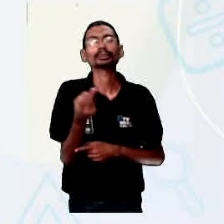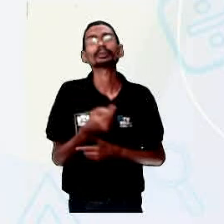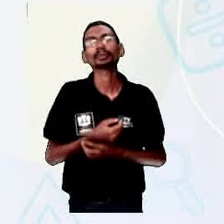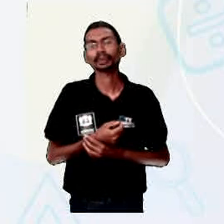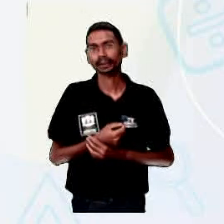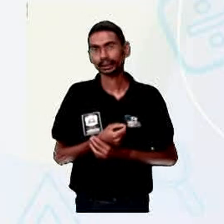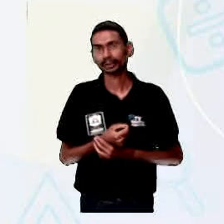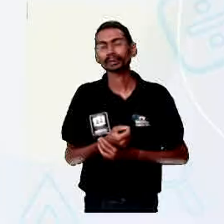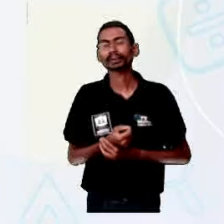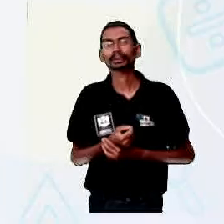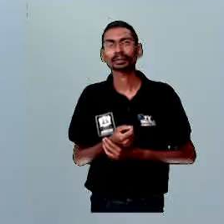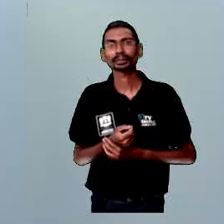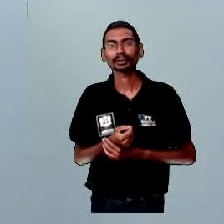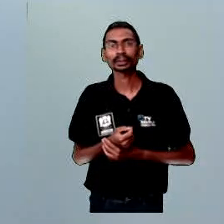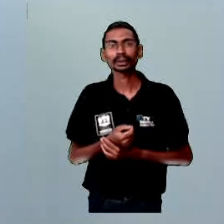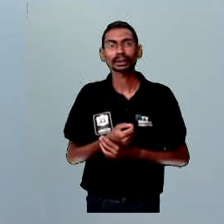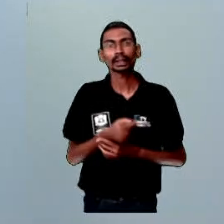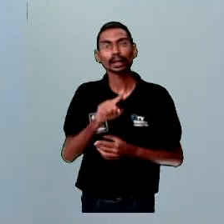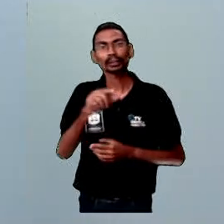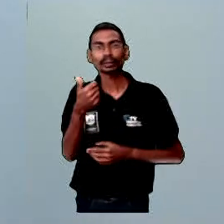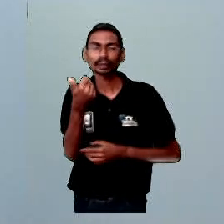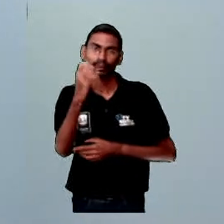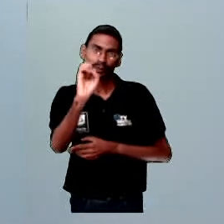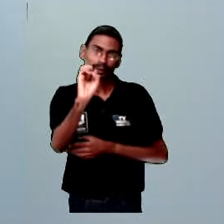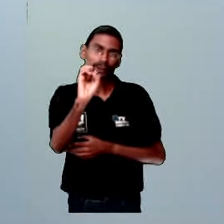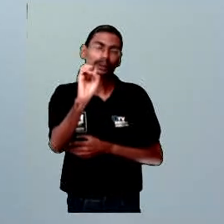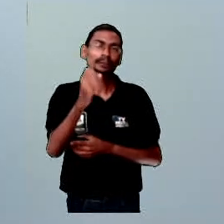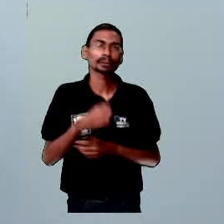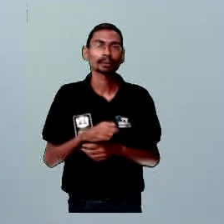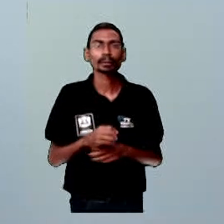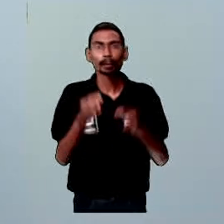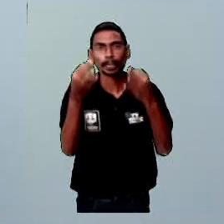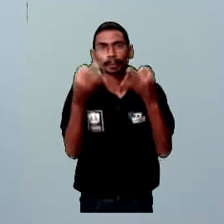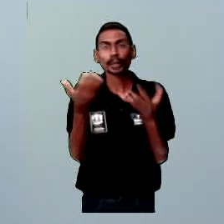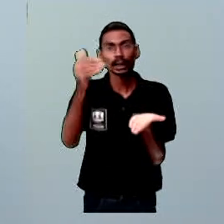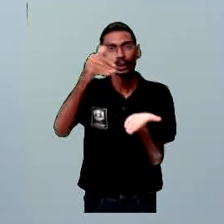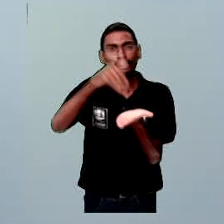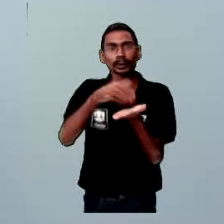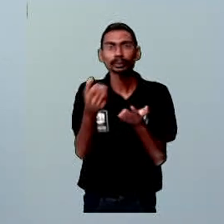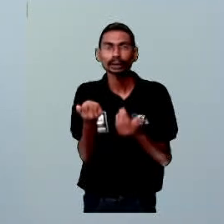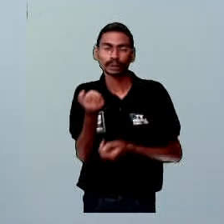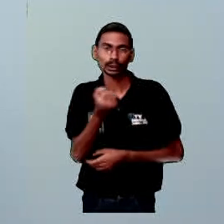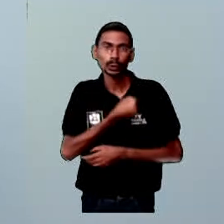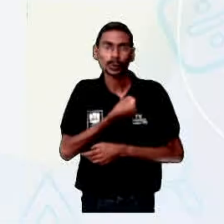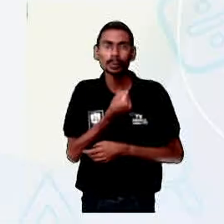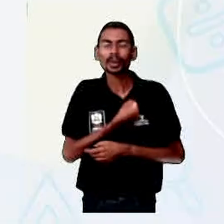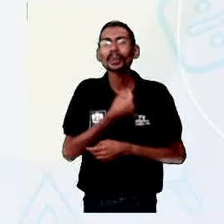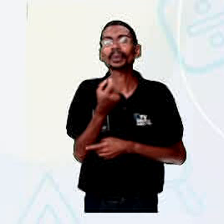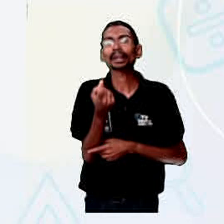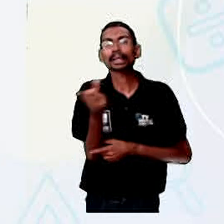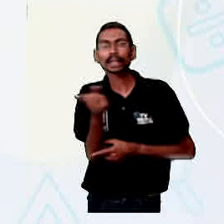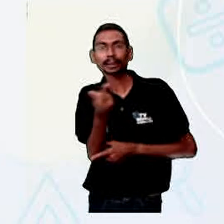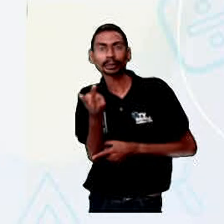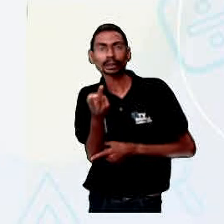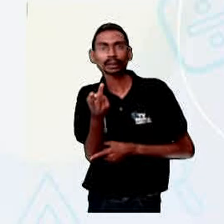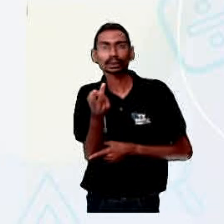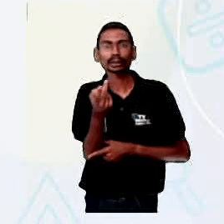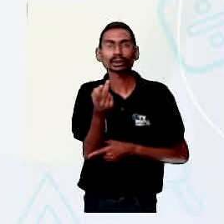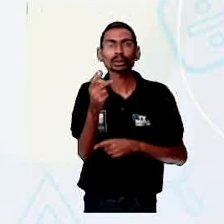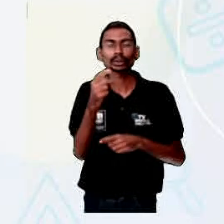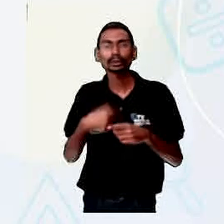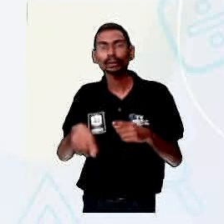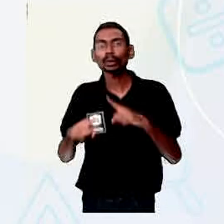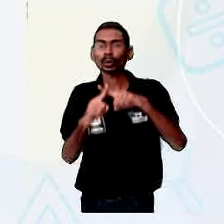isso vai ser igual a 10, certo? E a última, a gente tem um número ímpar somado com um número ímpar, que